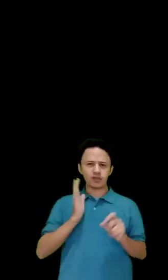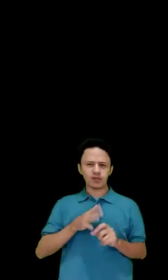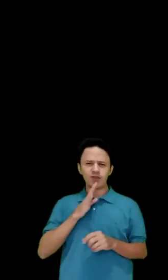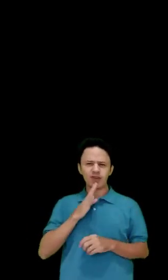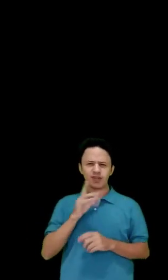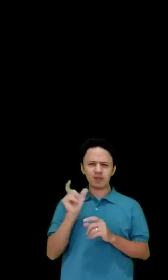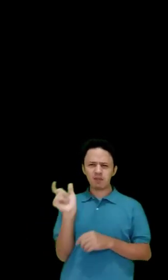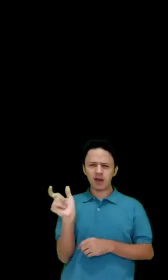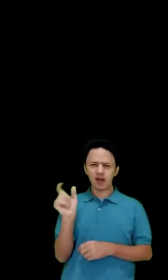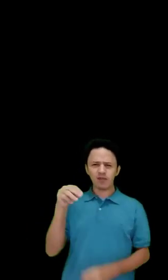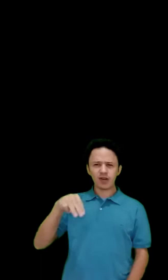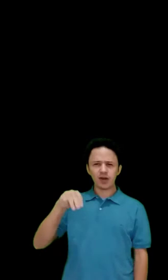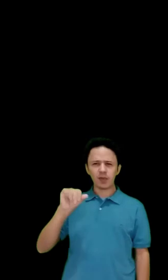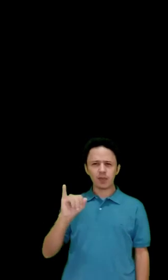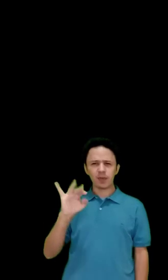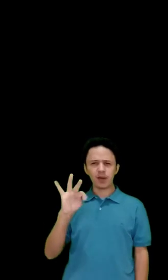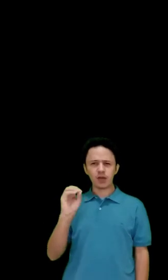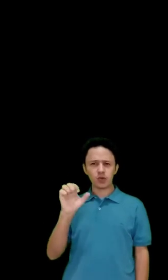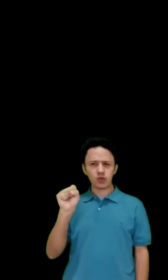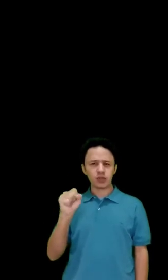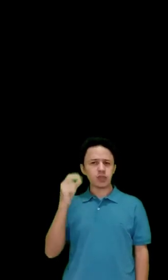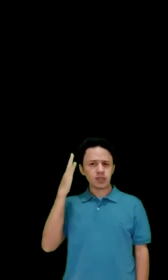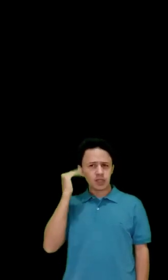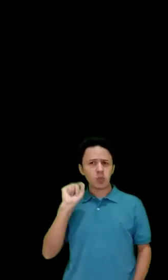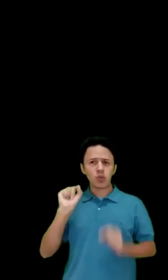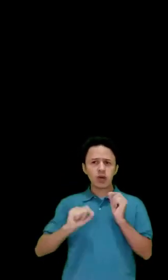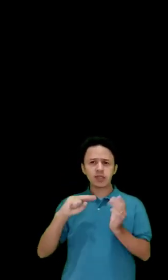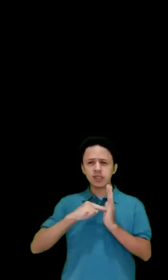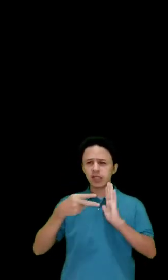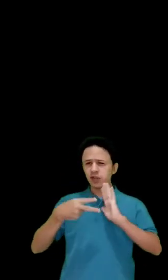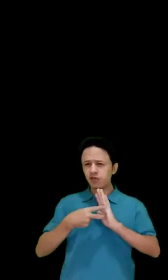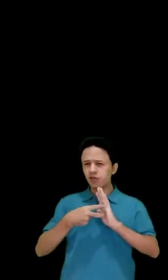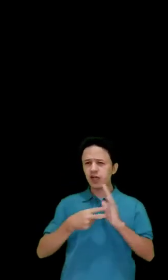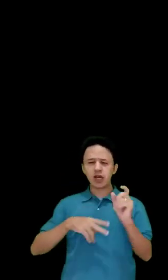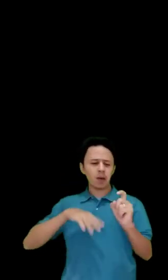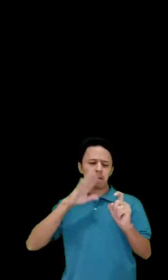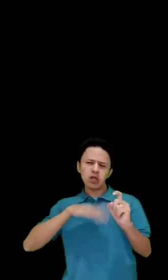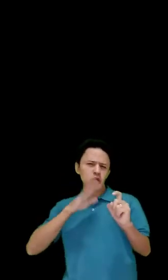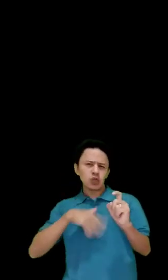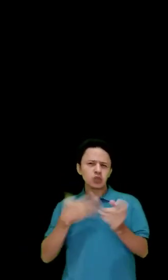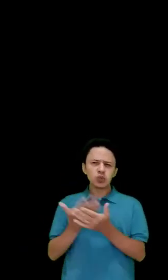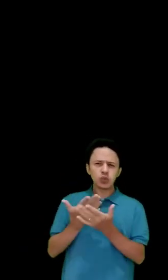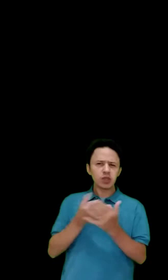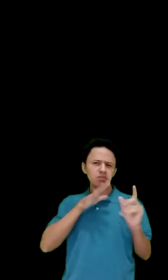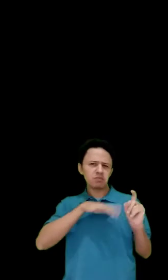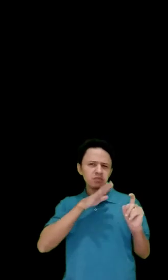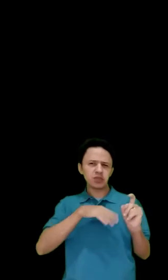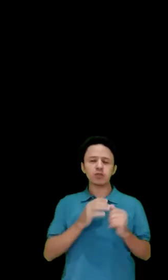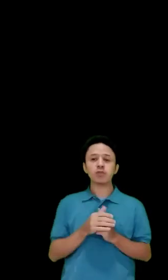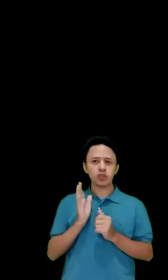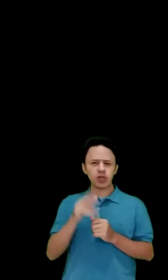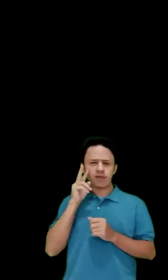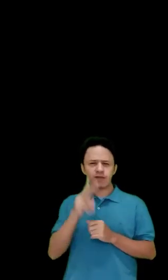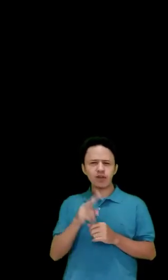ouviu falar desta palavra, mitos? Sabe o que significa mitologia? Por acaso já assistiu algum